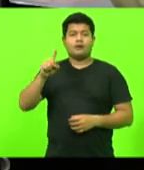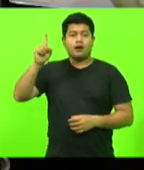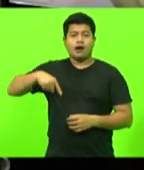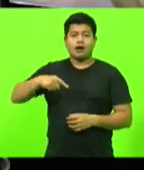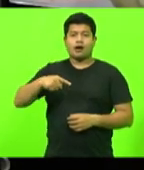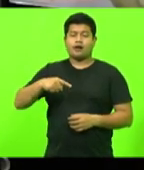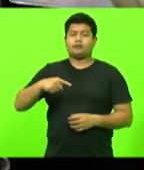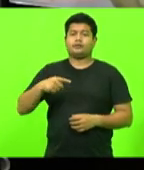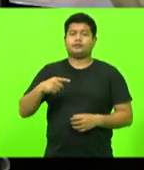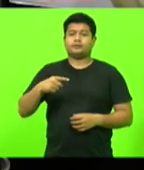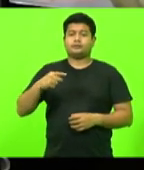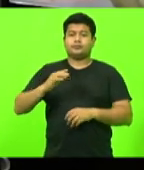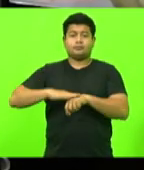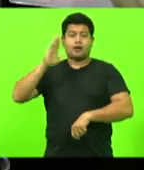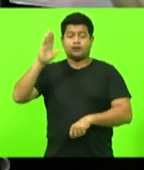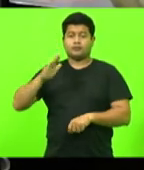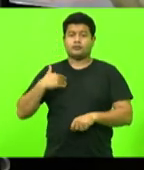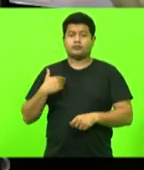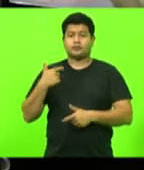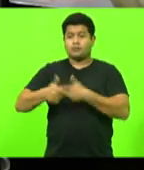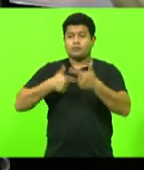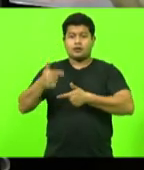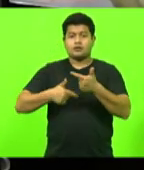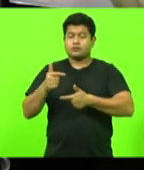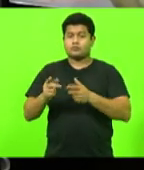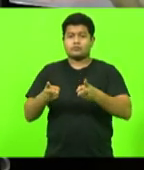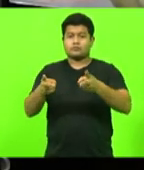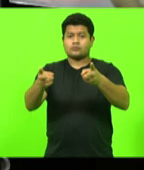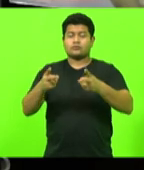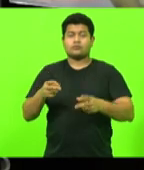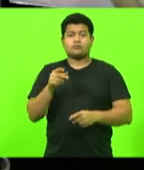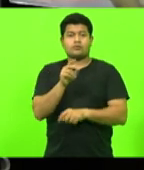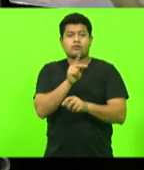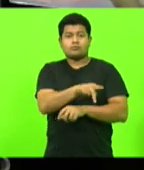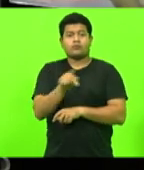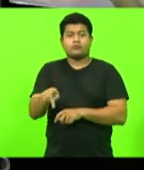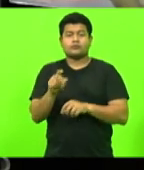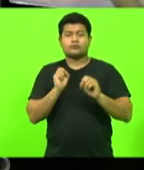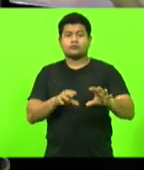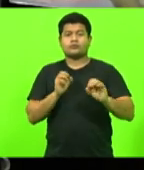48.582 em plena atividade na função de docência, entre eles